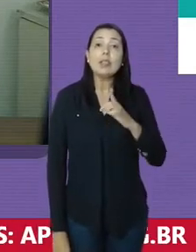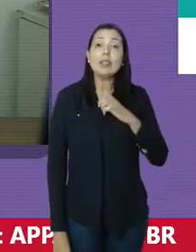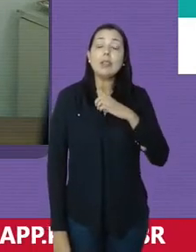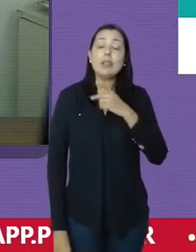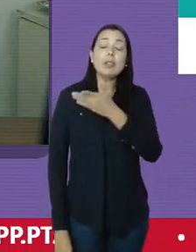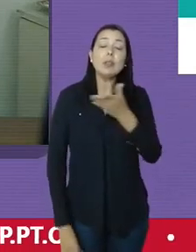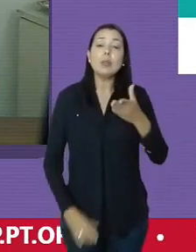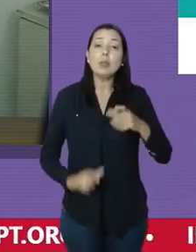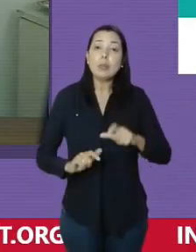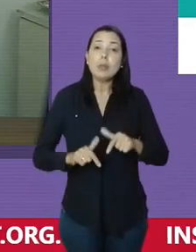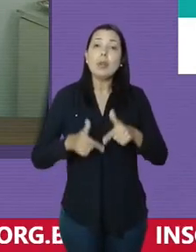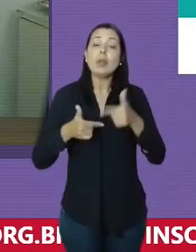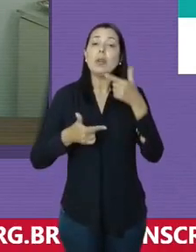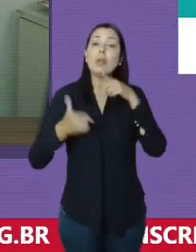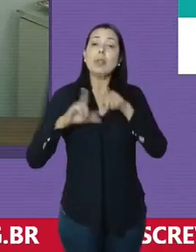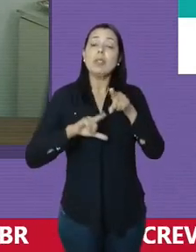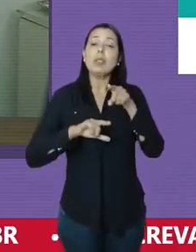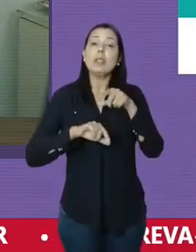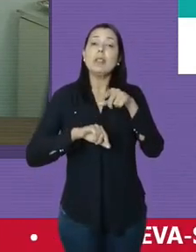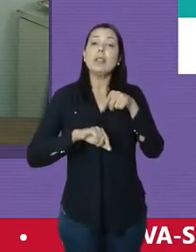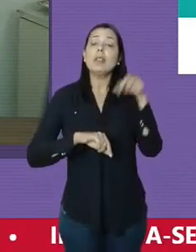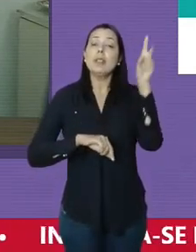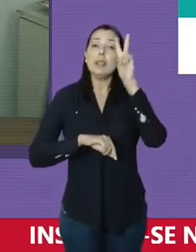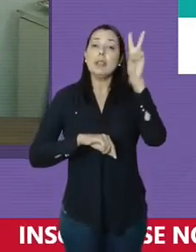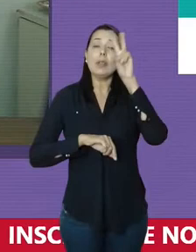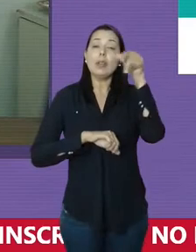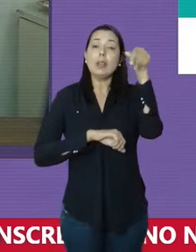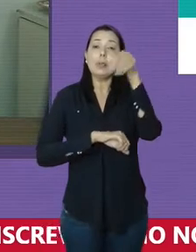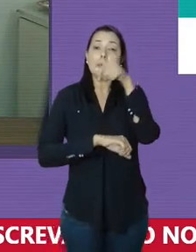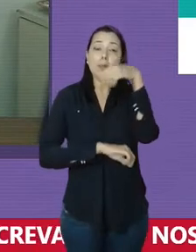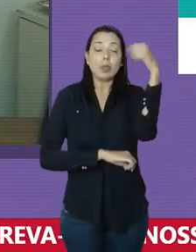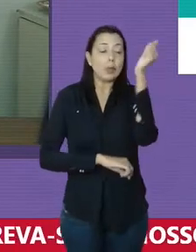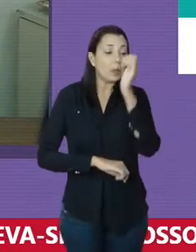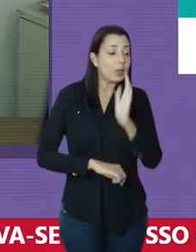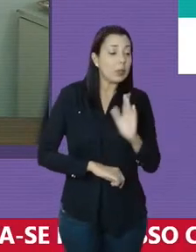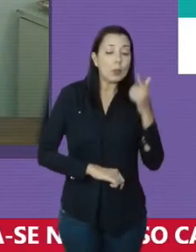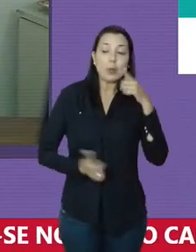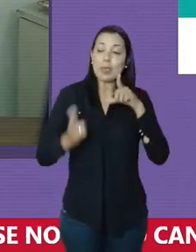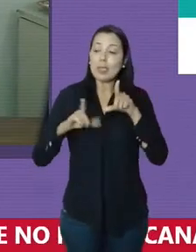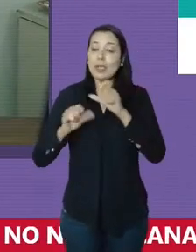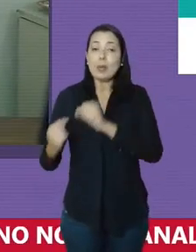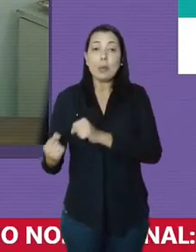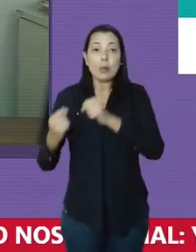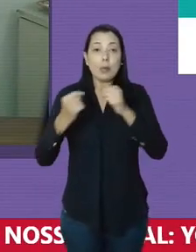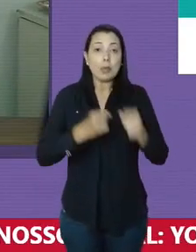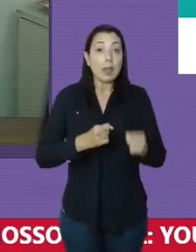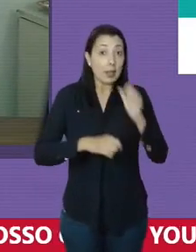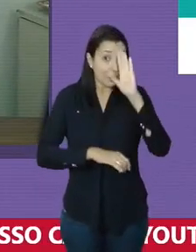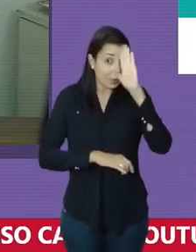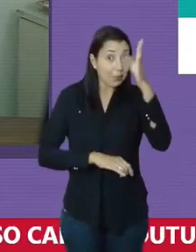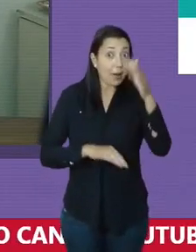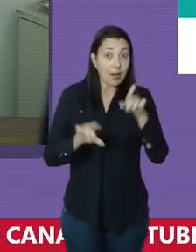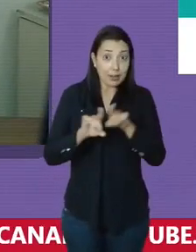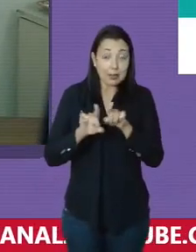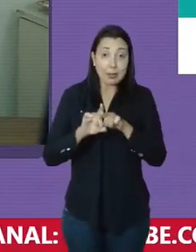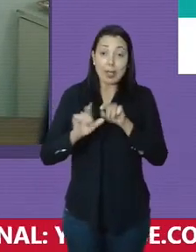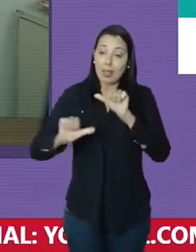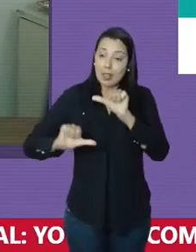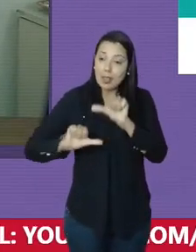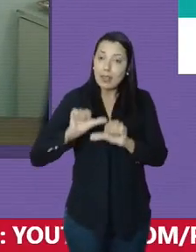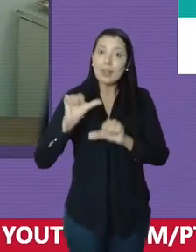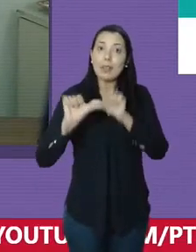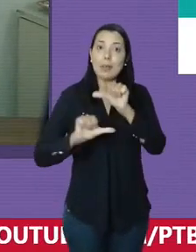suas maiores conquistas na história do Brasil. Alcançaram poder e protagonismo.